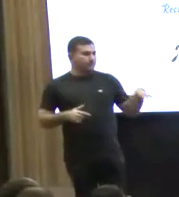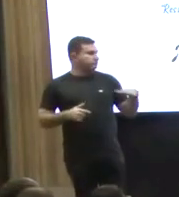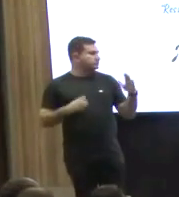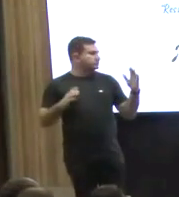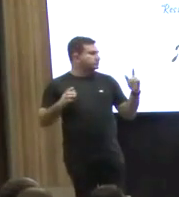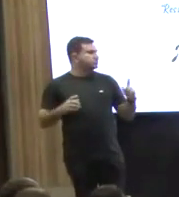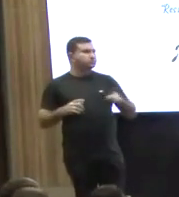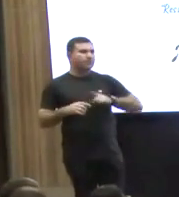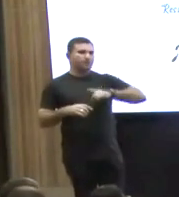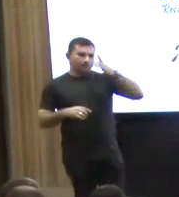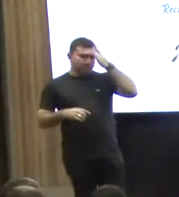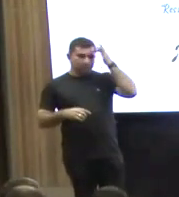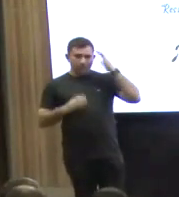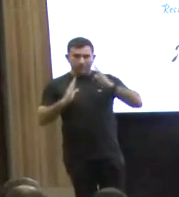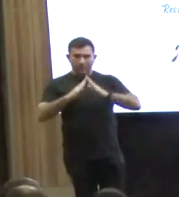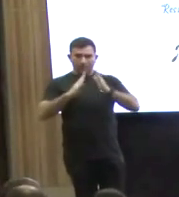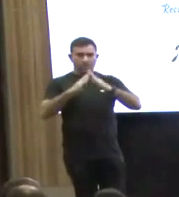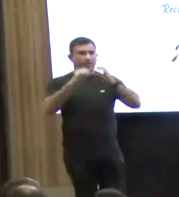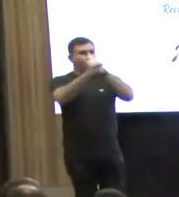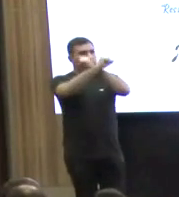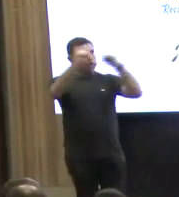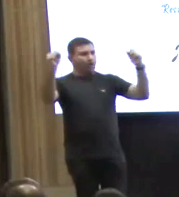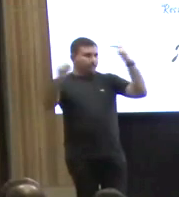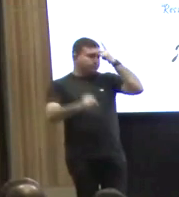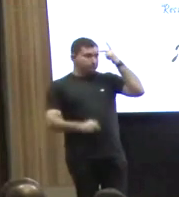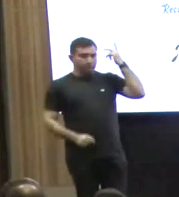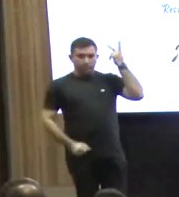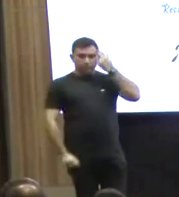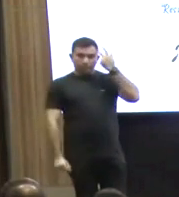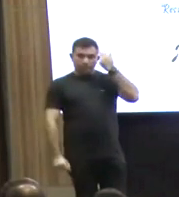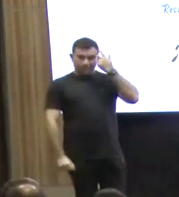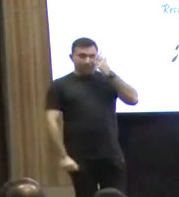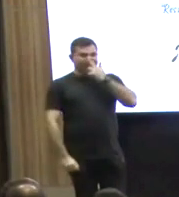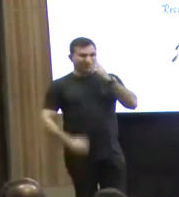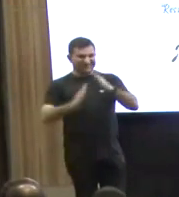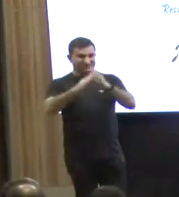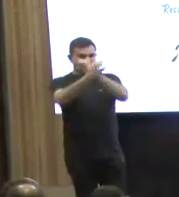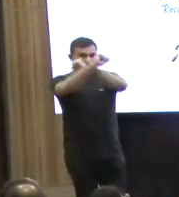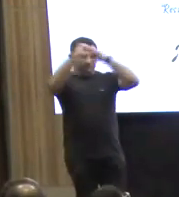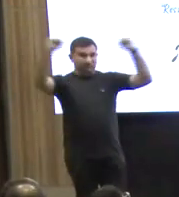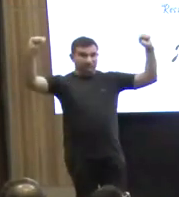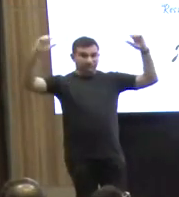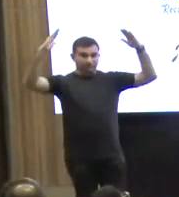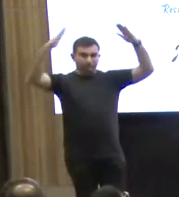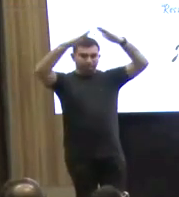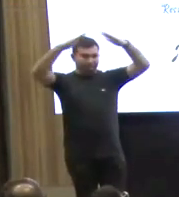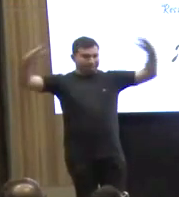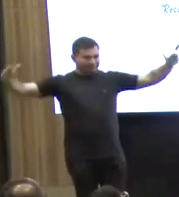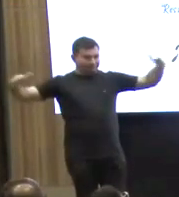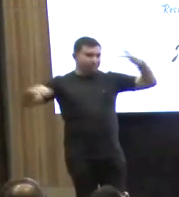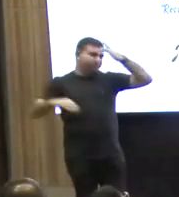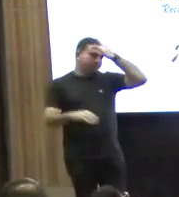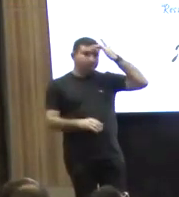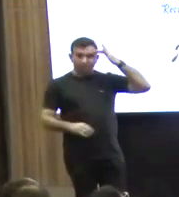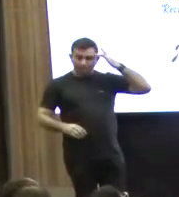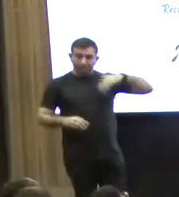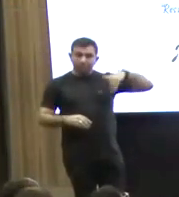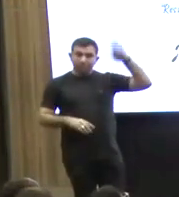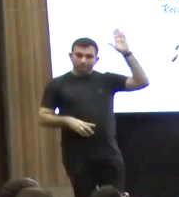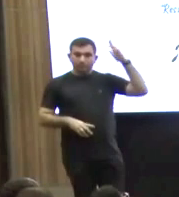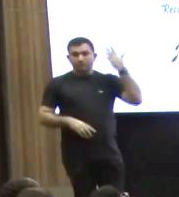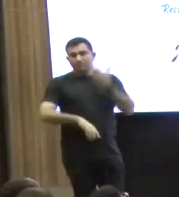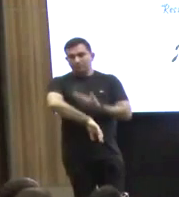dialogando muito com o que a Neide colocou, o que eu queria sublinhar é que, se nós lutarmos, para